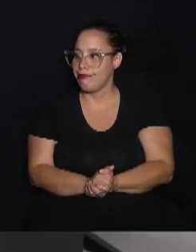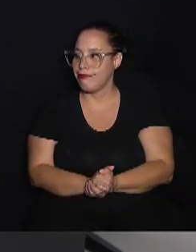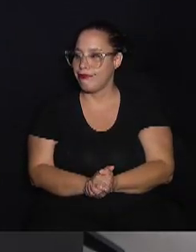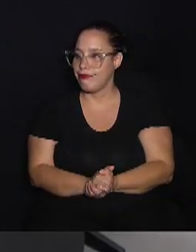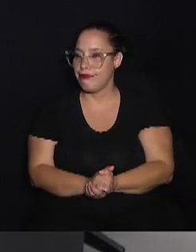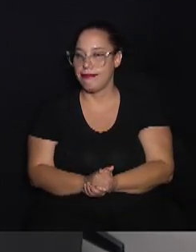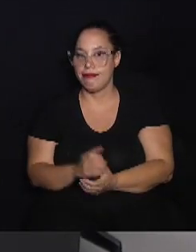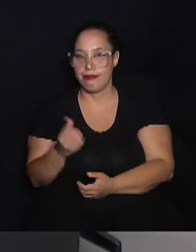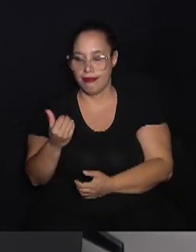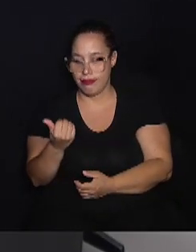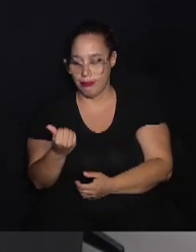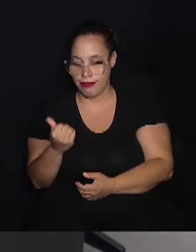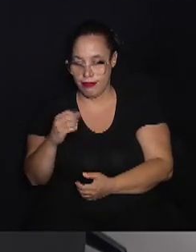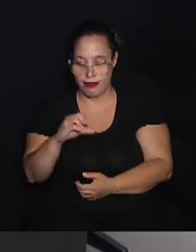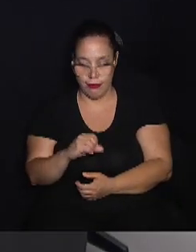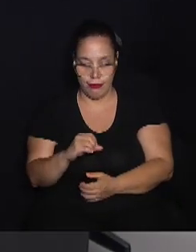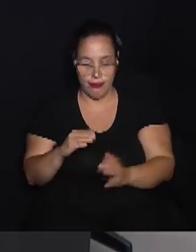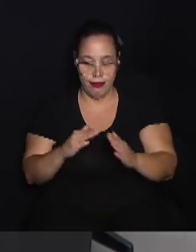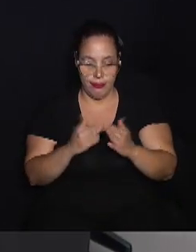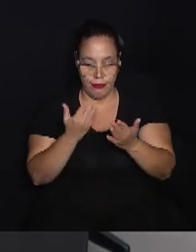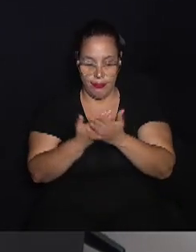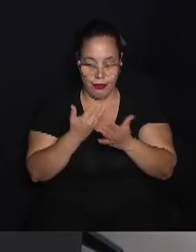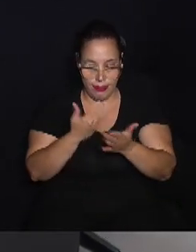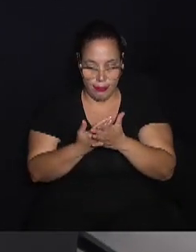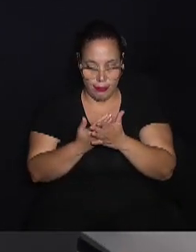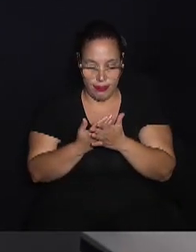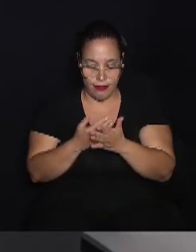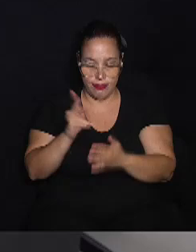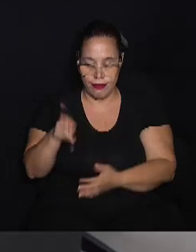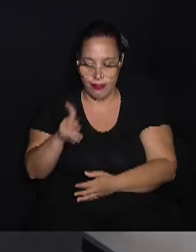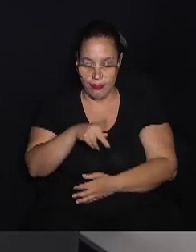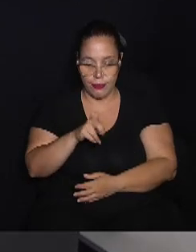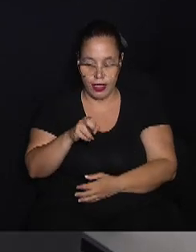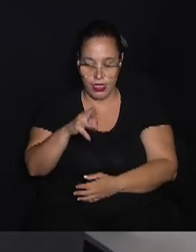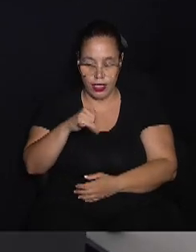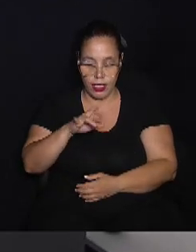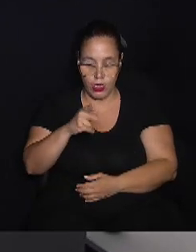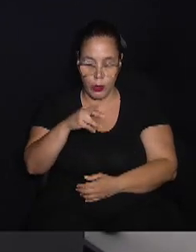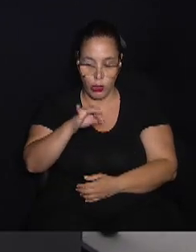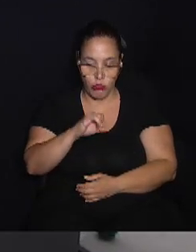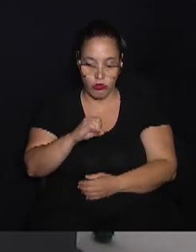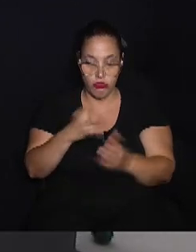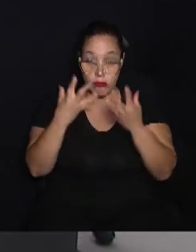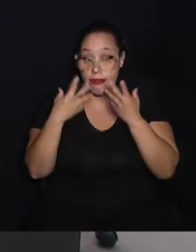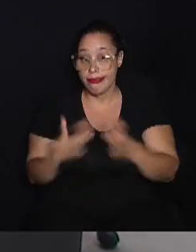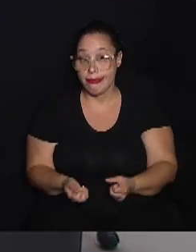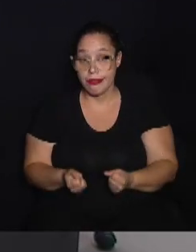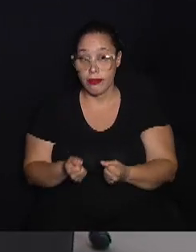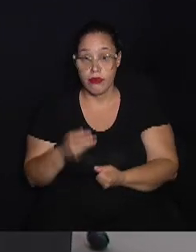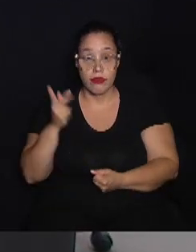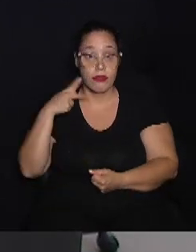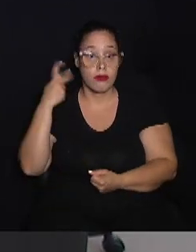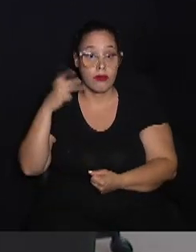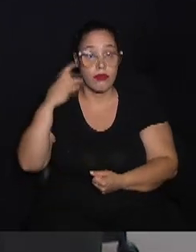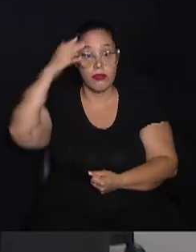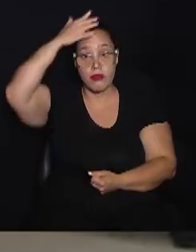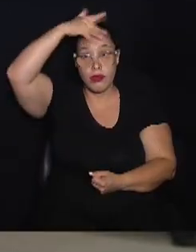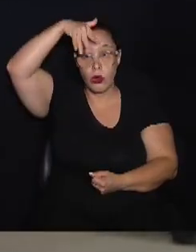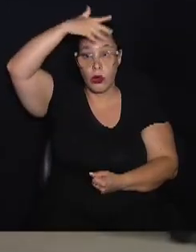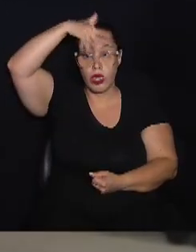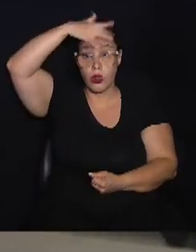as 16 crianças do centro de educação infantil professor Darc Ribeiro foram recebidas pelo vereador Rodrigo da